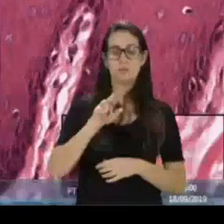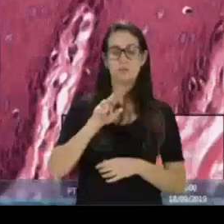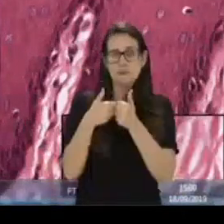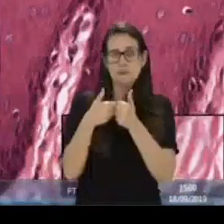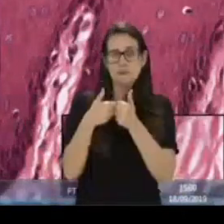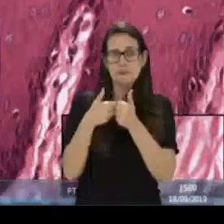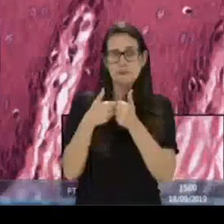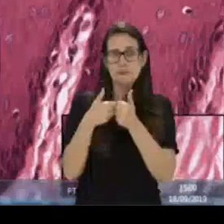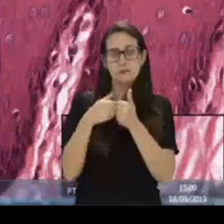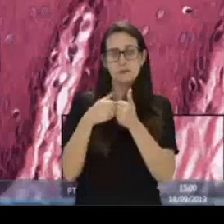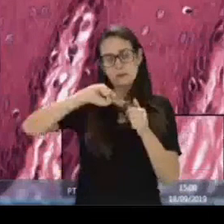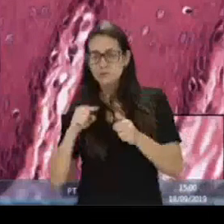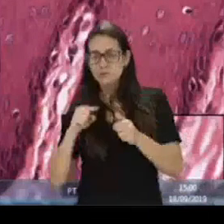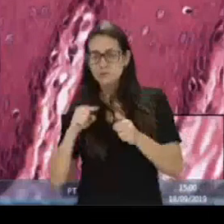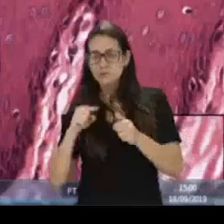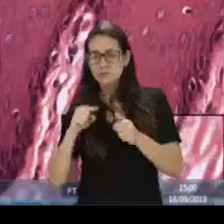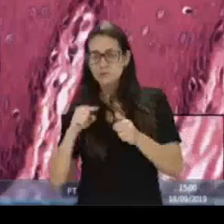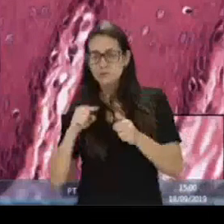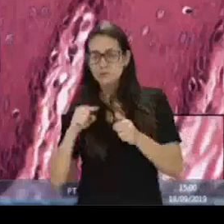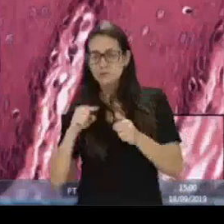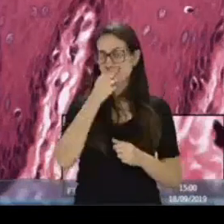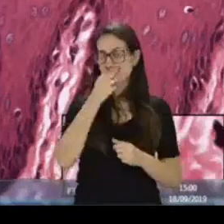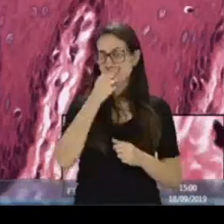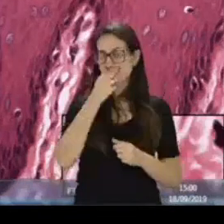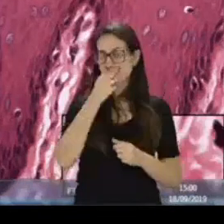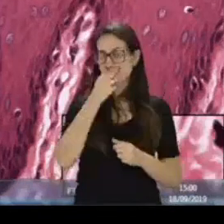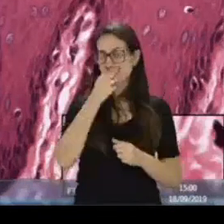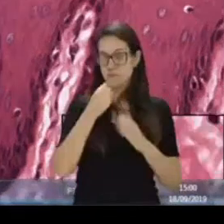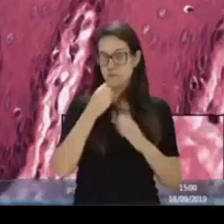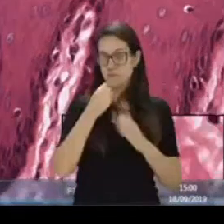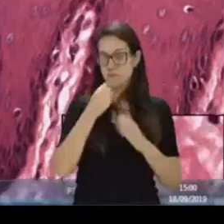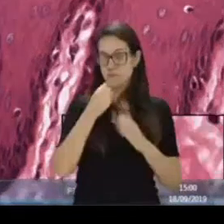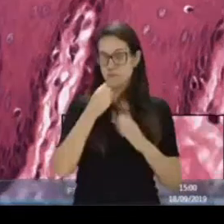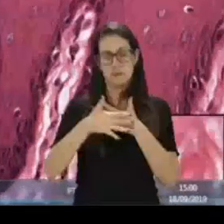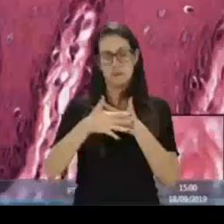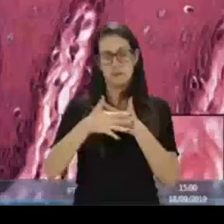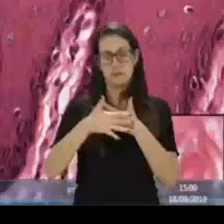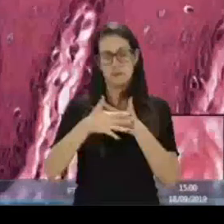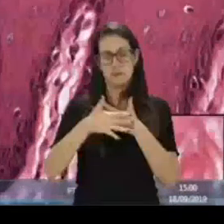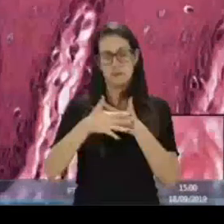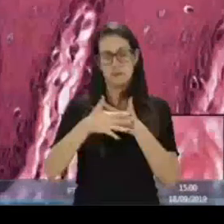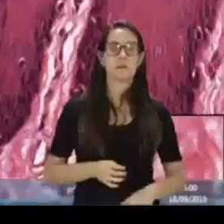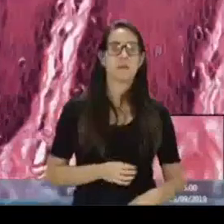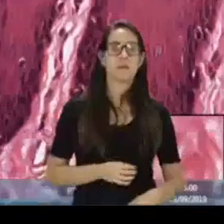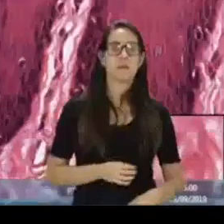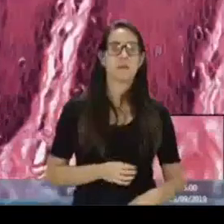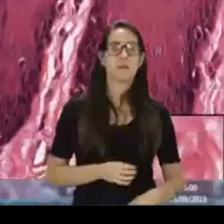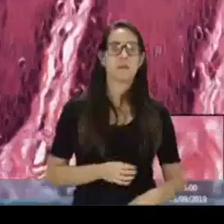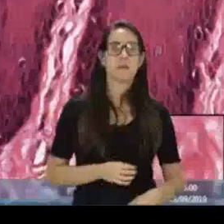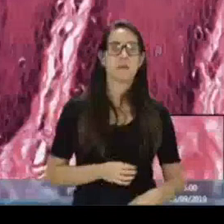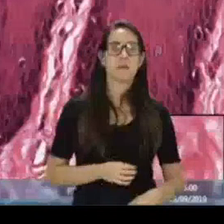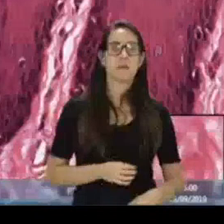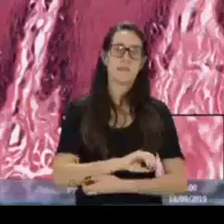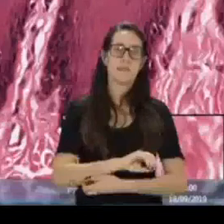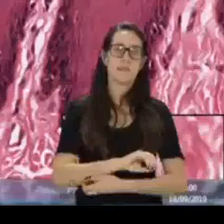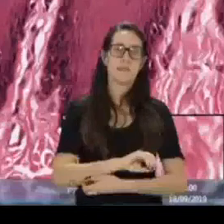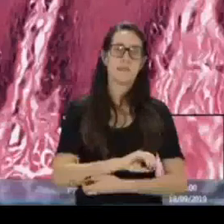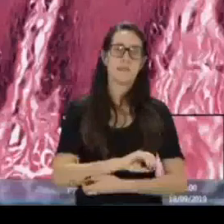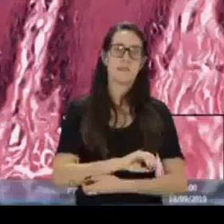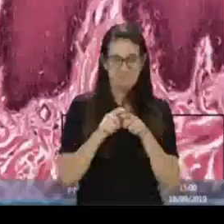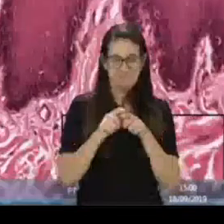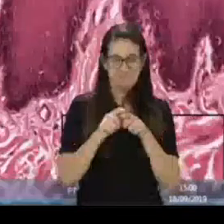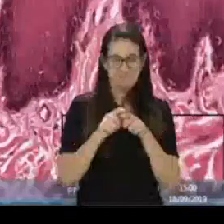desse epitélio estratificado, eu tenho a formação de tecido conjuntivo. Então, correndo um pouquinho a lâmina, eu vou diminuir o zoom,